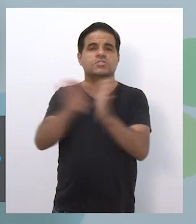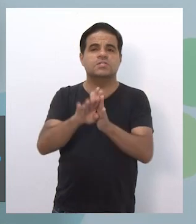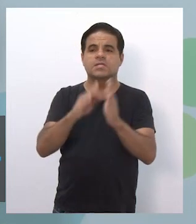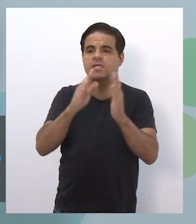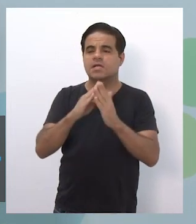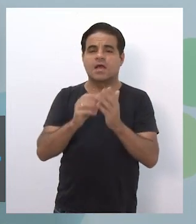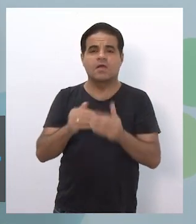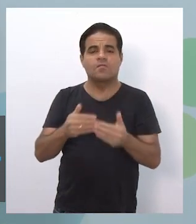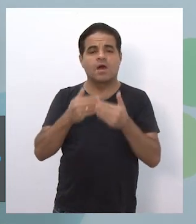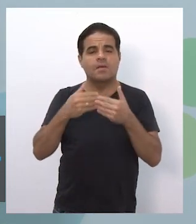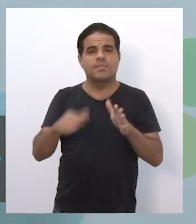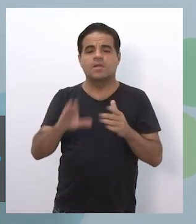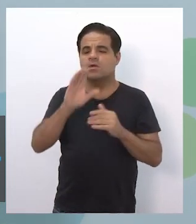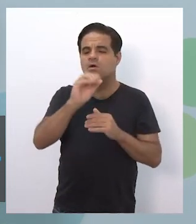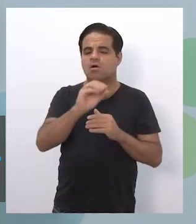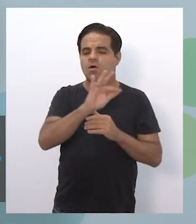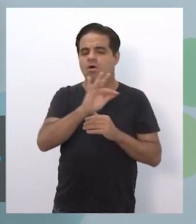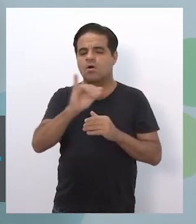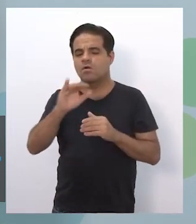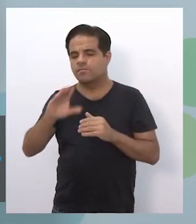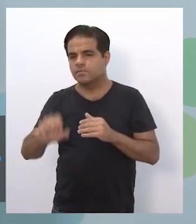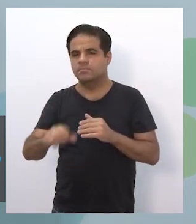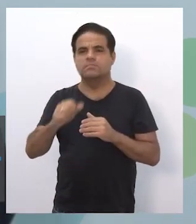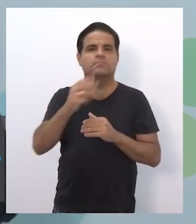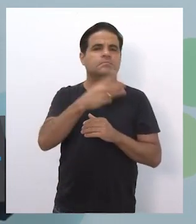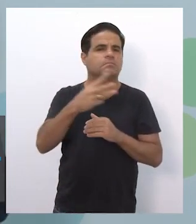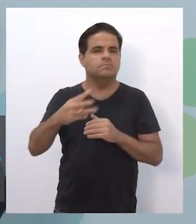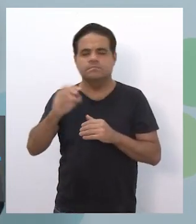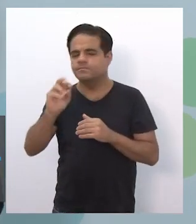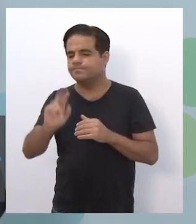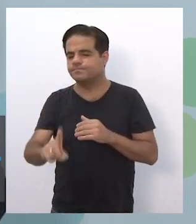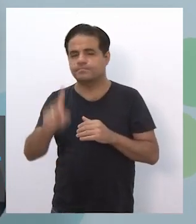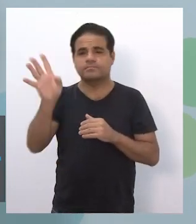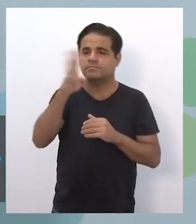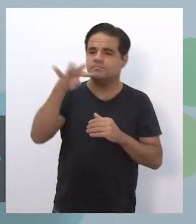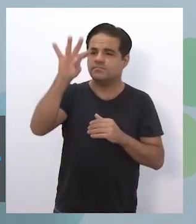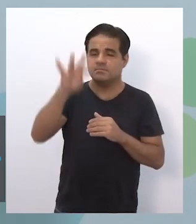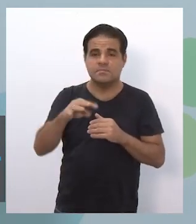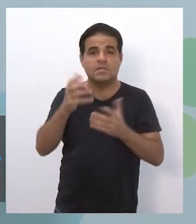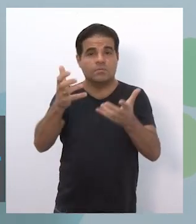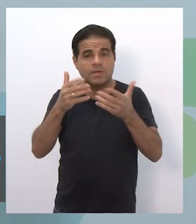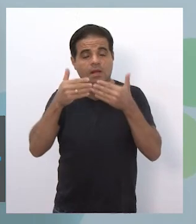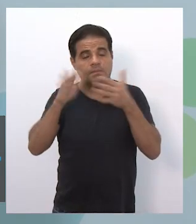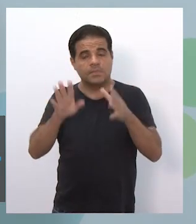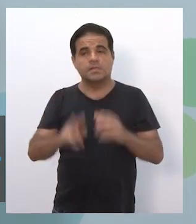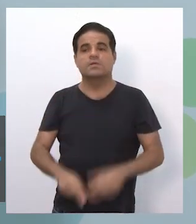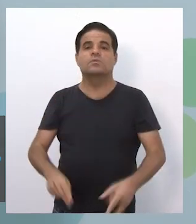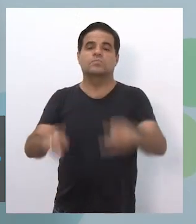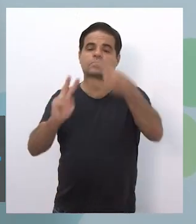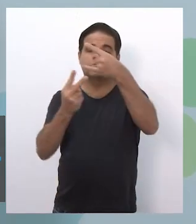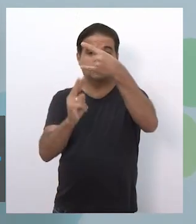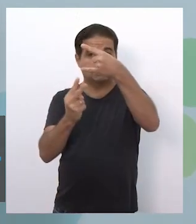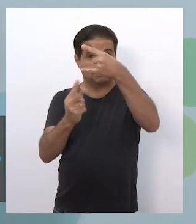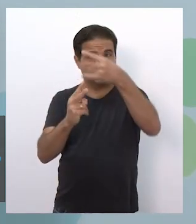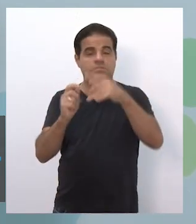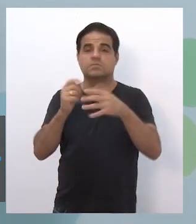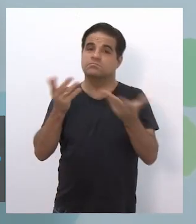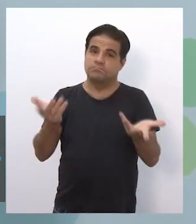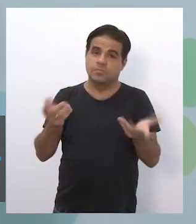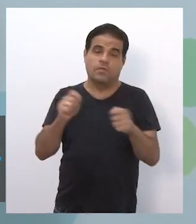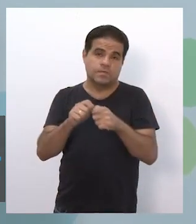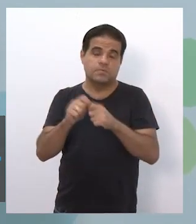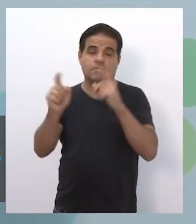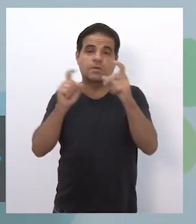abrir o Office, que eu quero abrir o Word, quero abrir o Excel, aí eu quero abrir o Teams, tá? Porque eu vou fazer uma reunião no Teams,